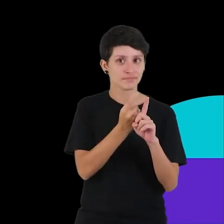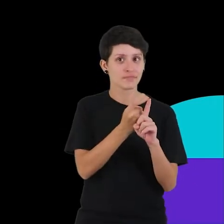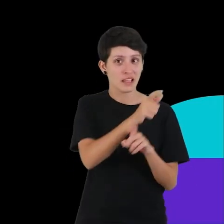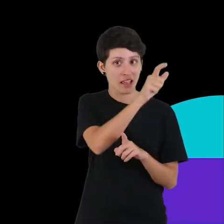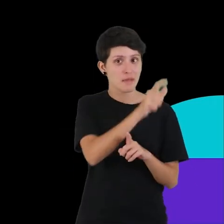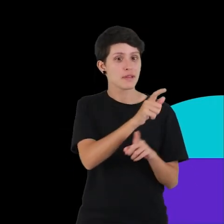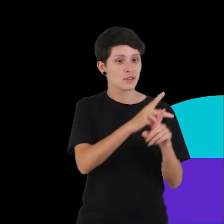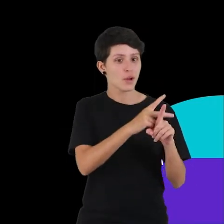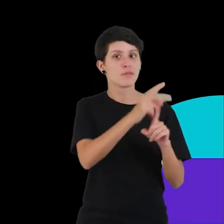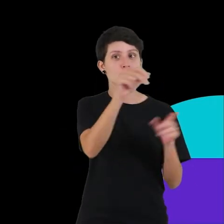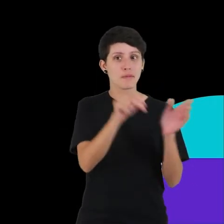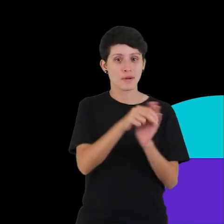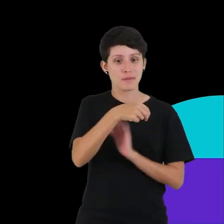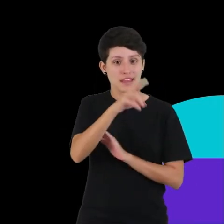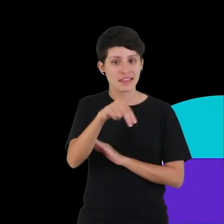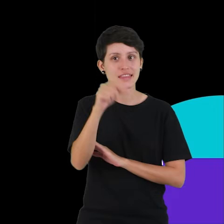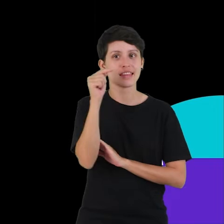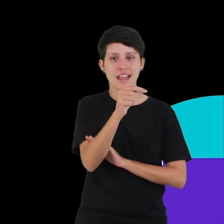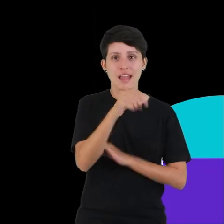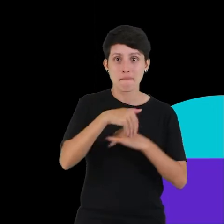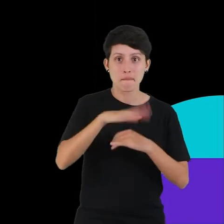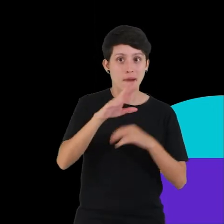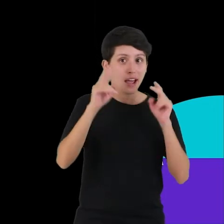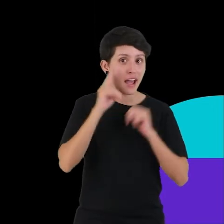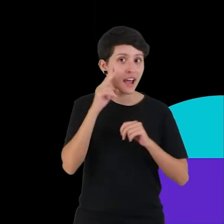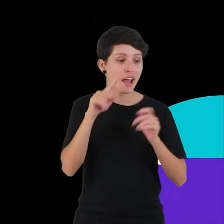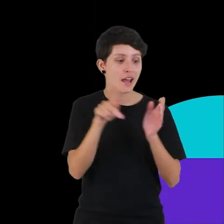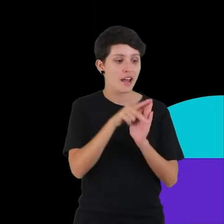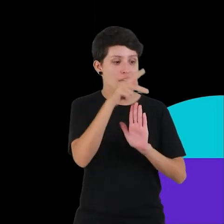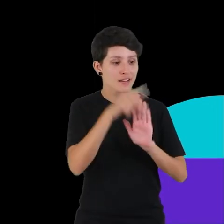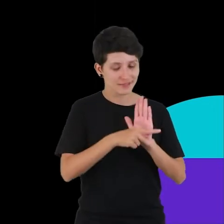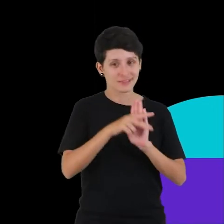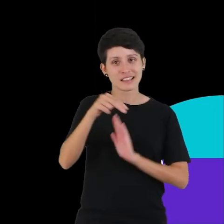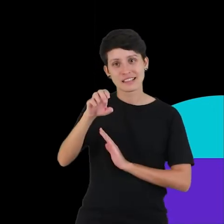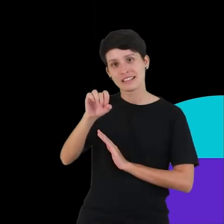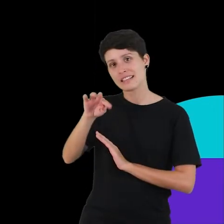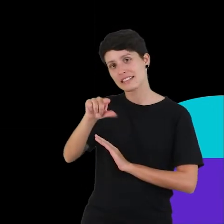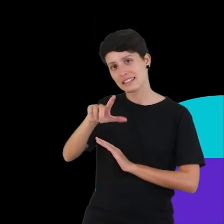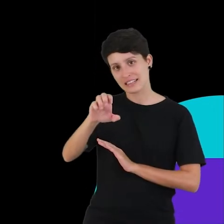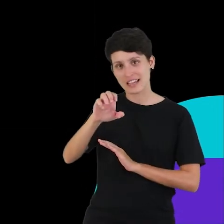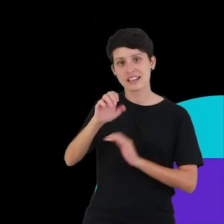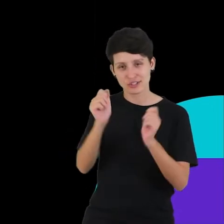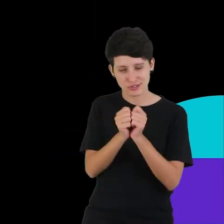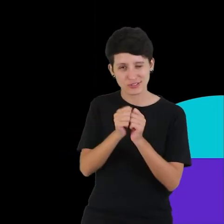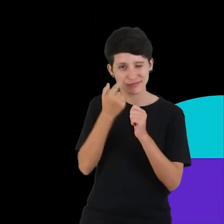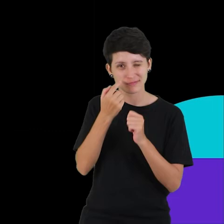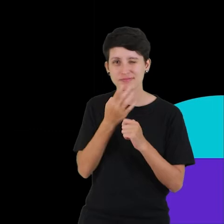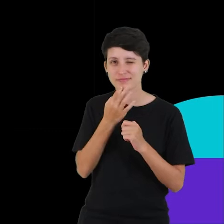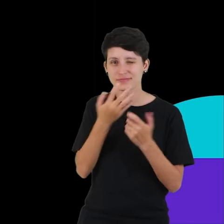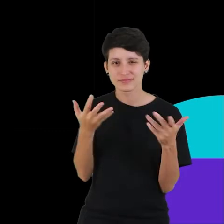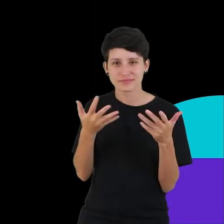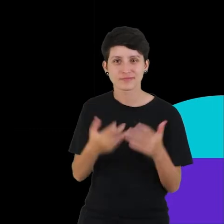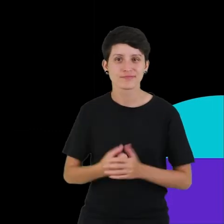Brasileiros. Hoje o nosso destino é o Ceará. Aqui nós encontramos uma das revendedoras premiadas pela Nestlé. Essa